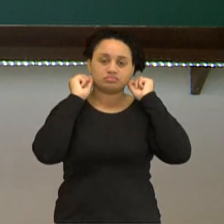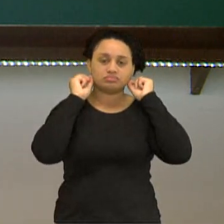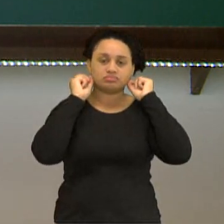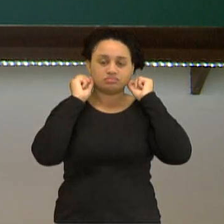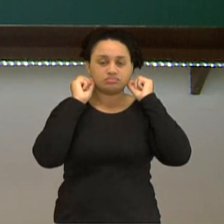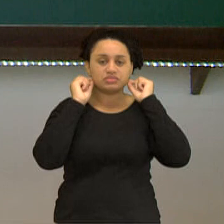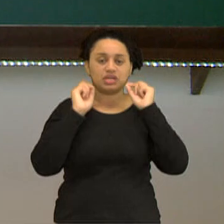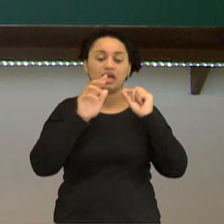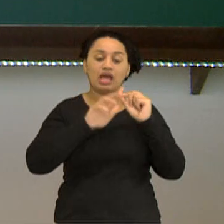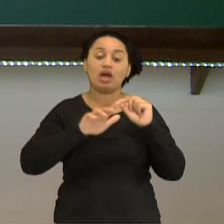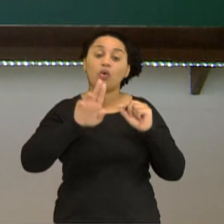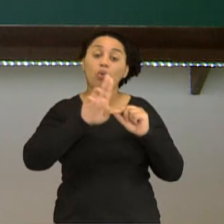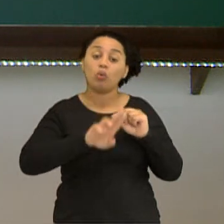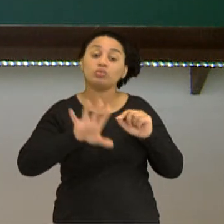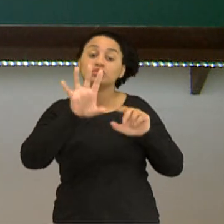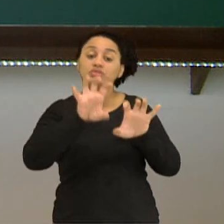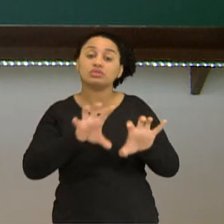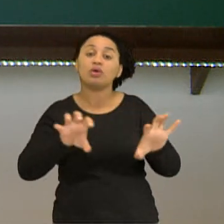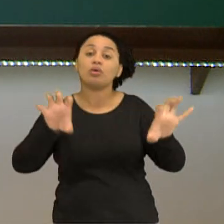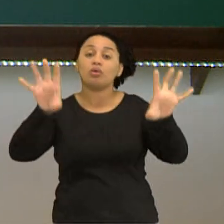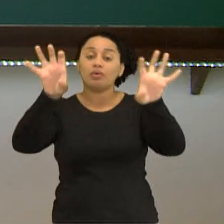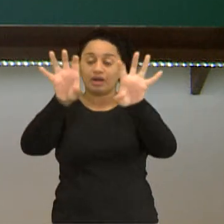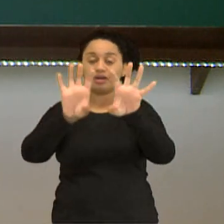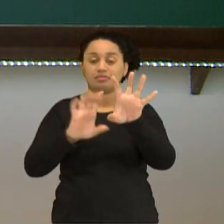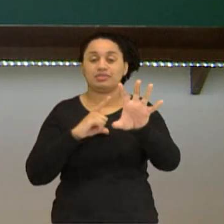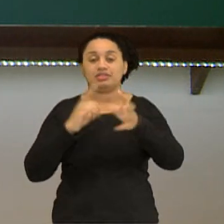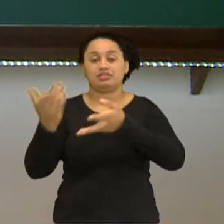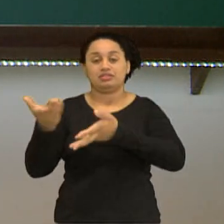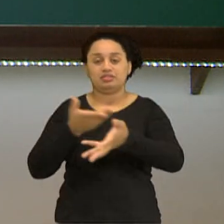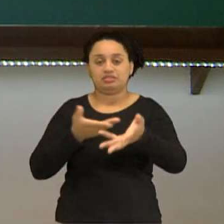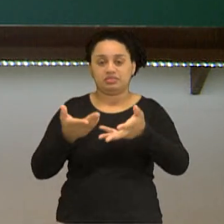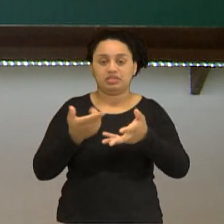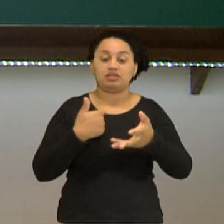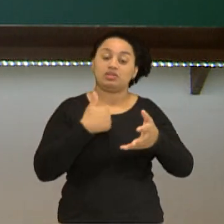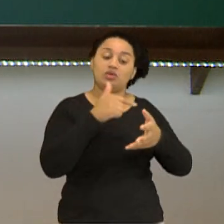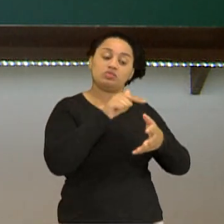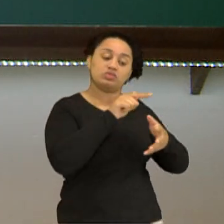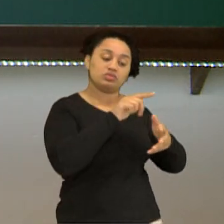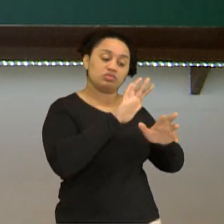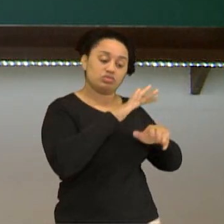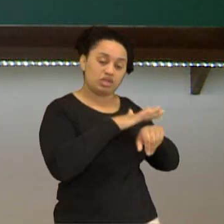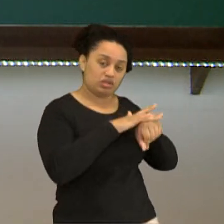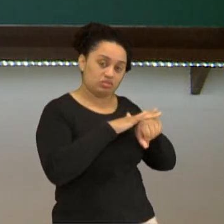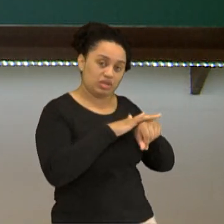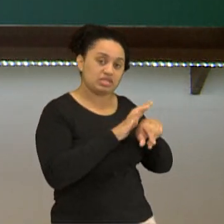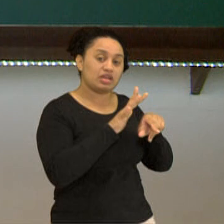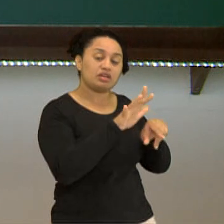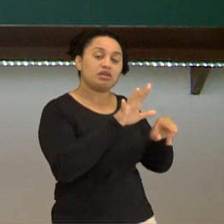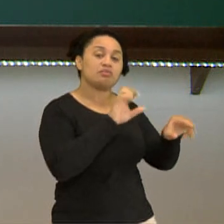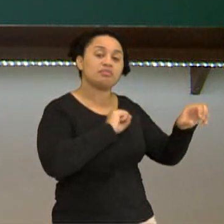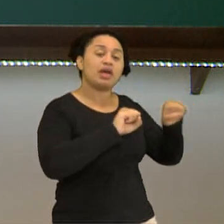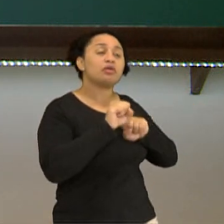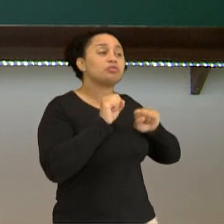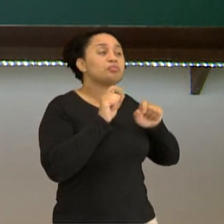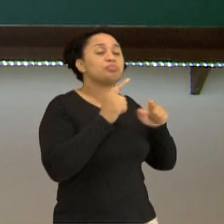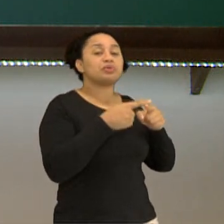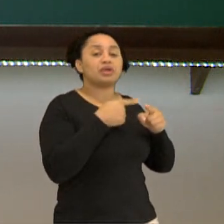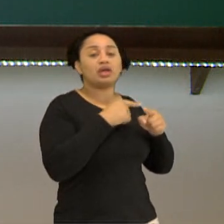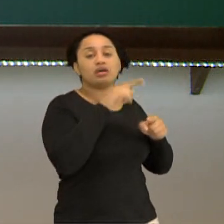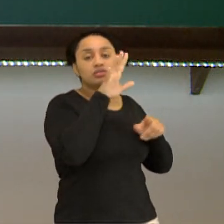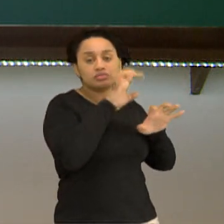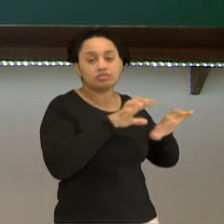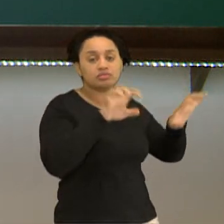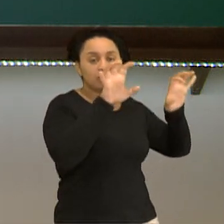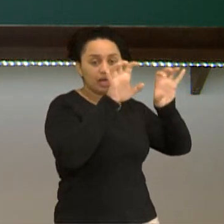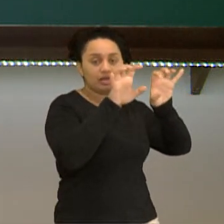que utiliza-se do ar para a sua transmissão. Vamos separar doenças causadas pelo ar de doenças